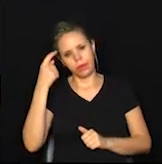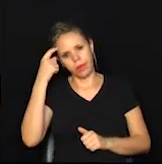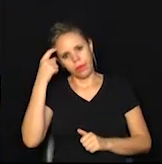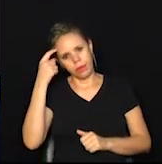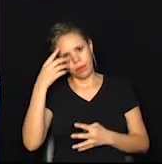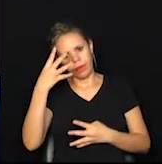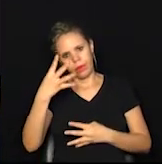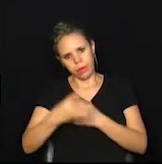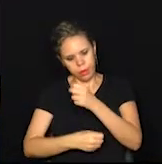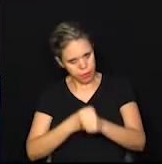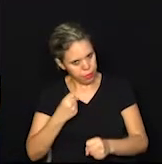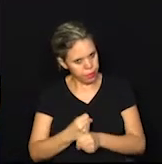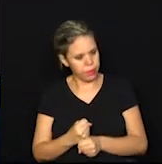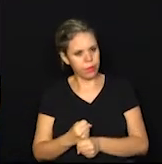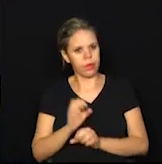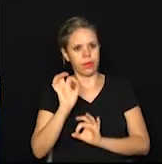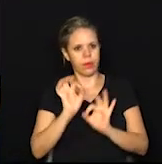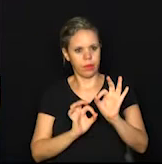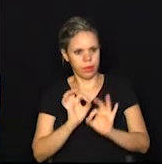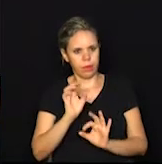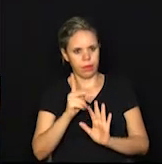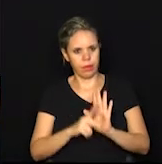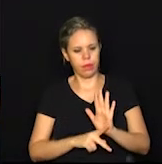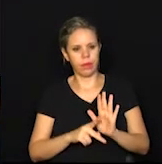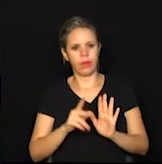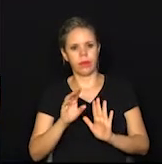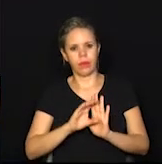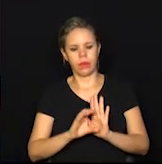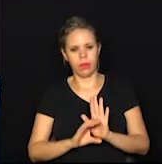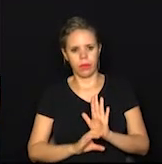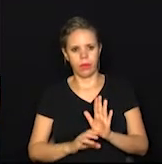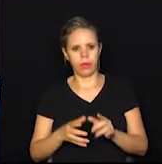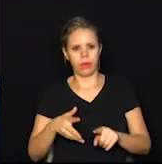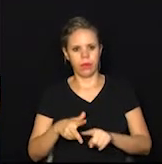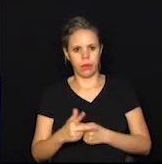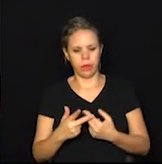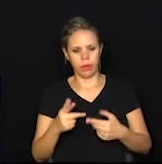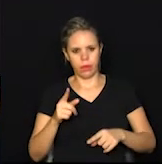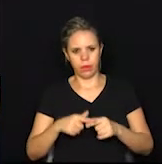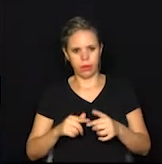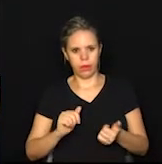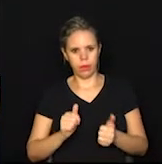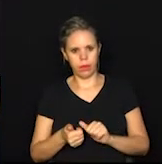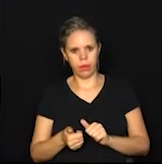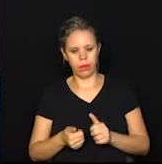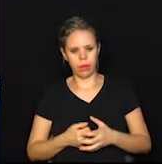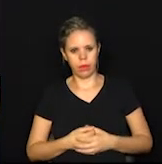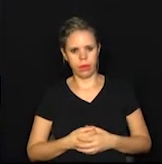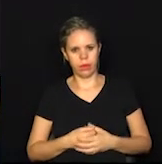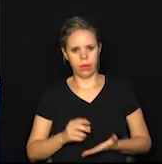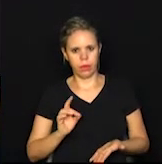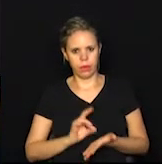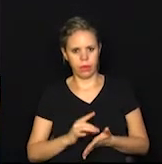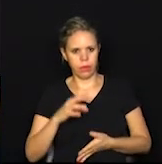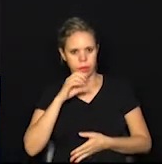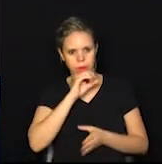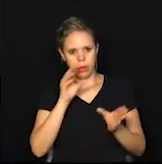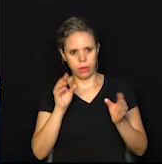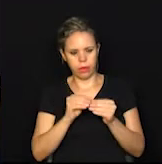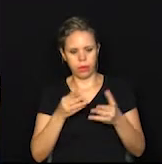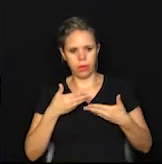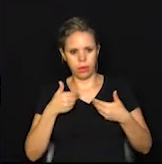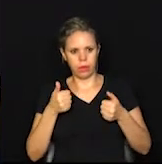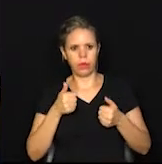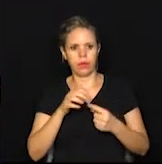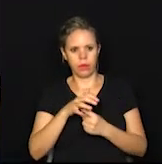4 anos é organizar o cronograma de execução de recuperação dos equipamentos esportivos, realizando rapidamente melhorias em praças